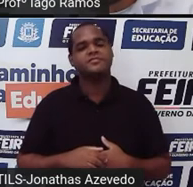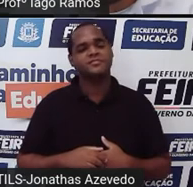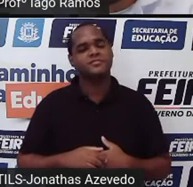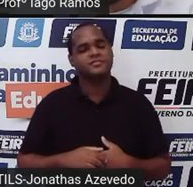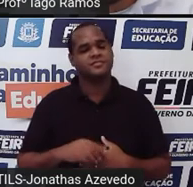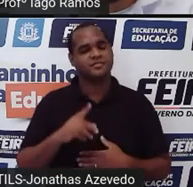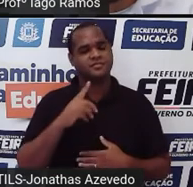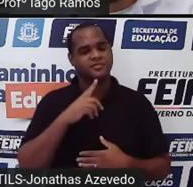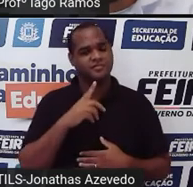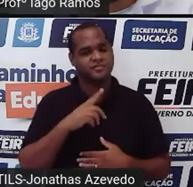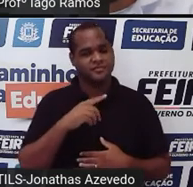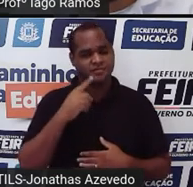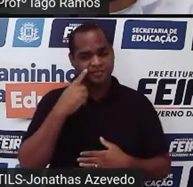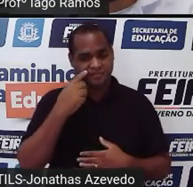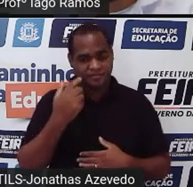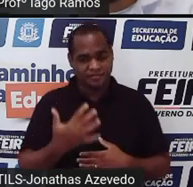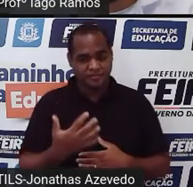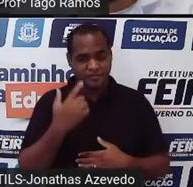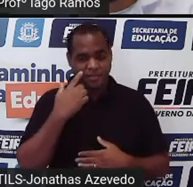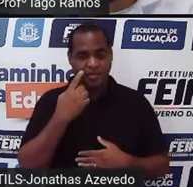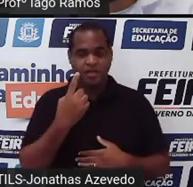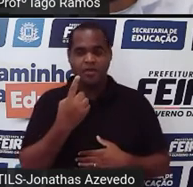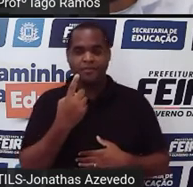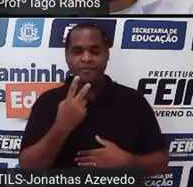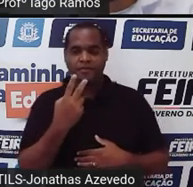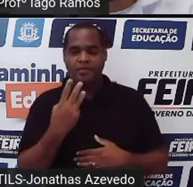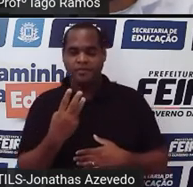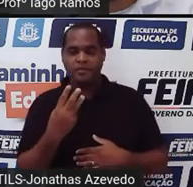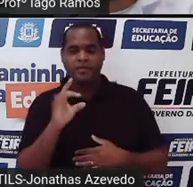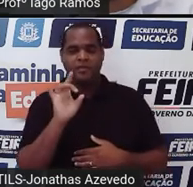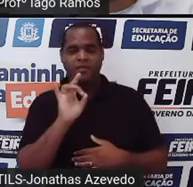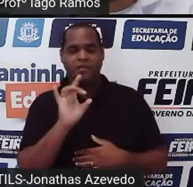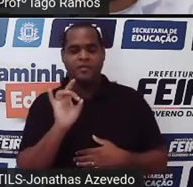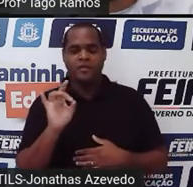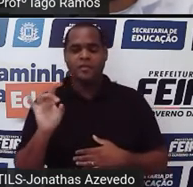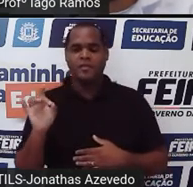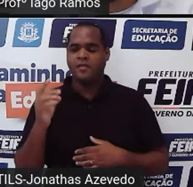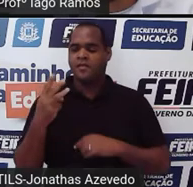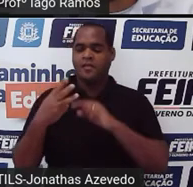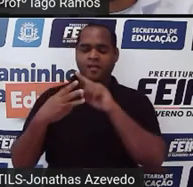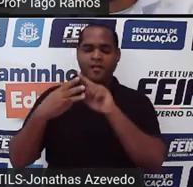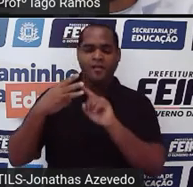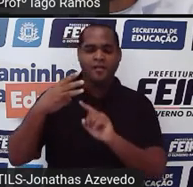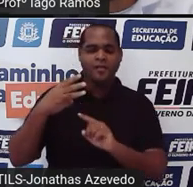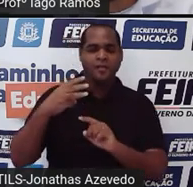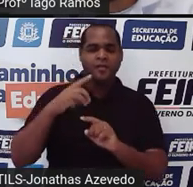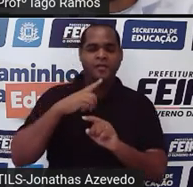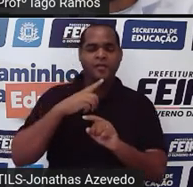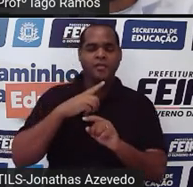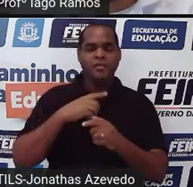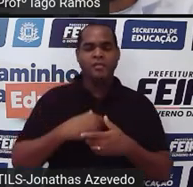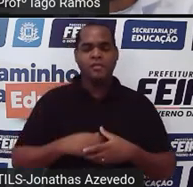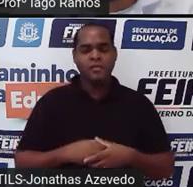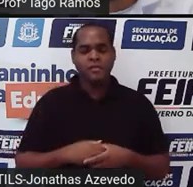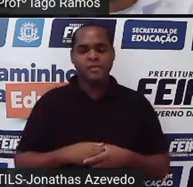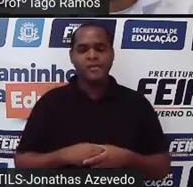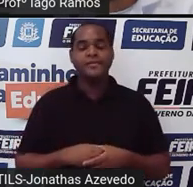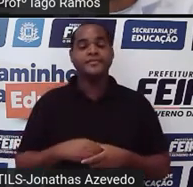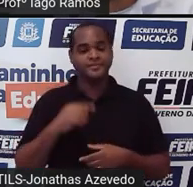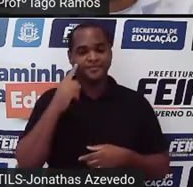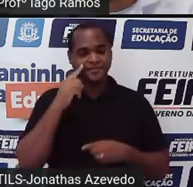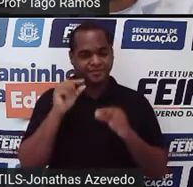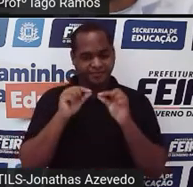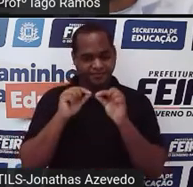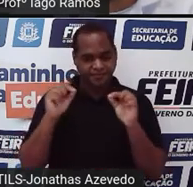e esse comprimento nesse cubinhos um mas esse comprimento Descobri um mas esse comprimento Descobri um vai dar a